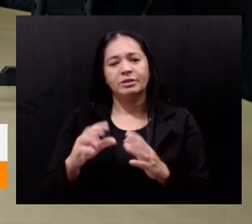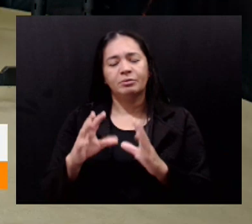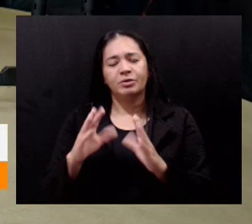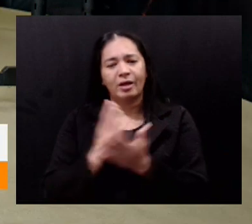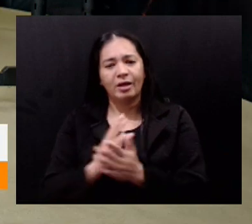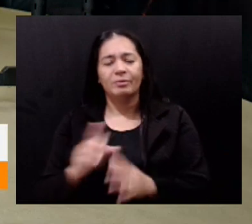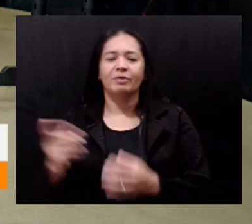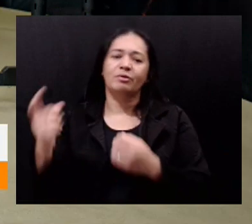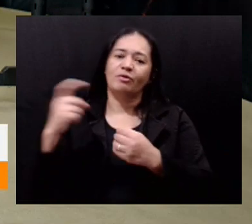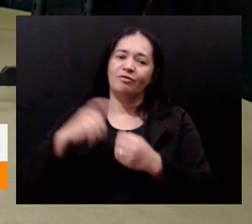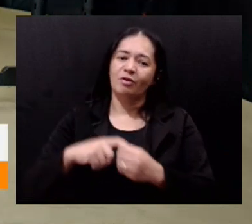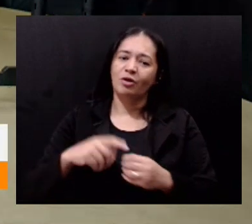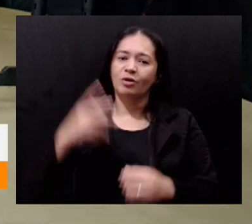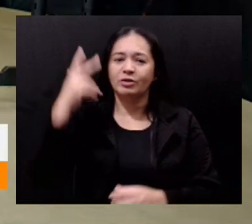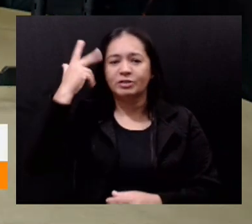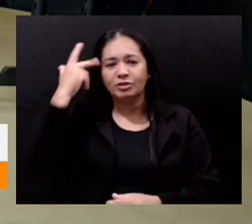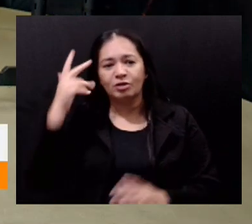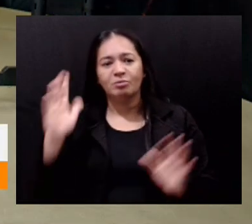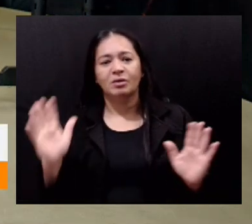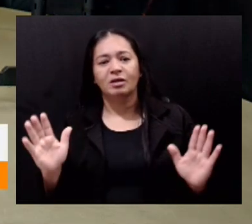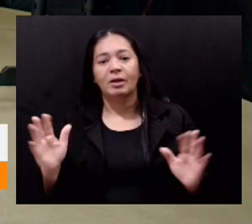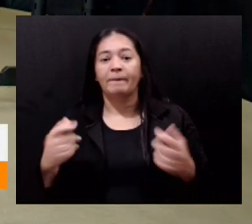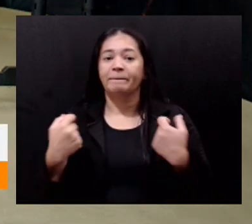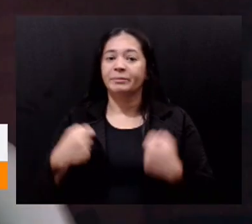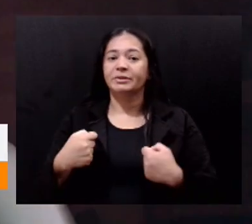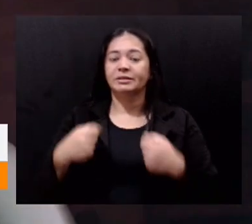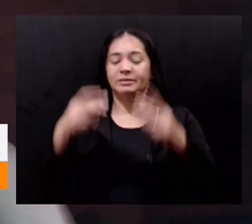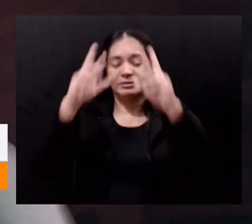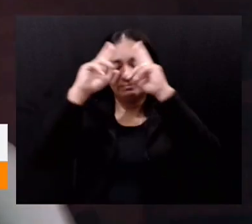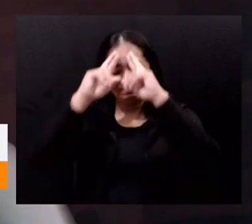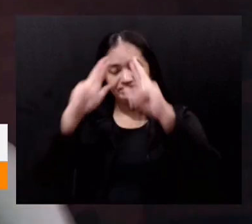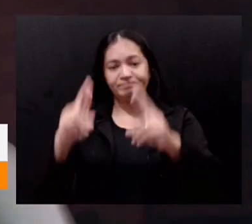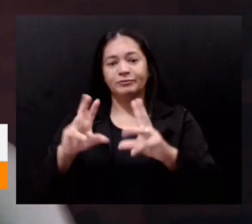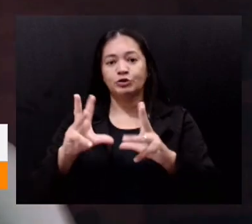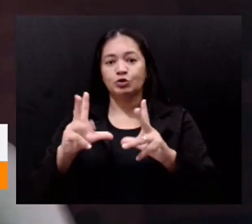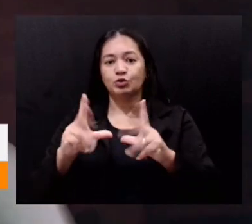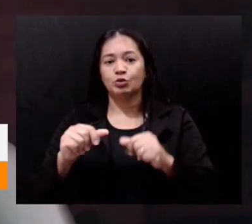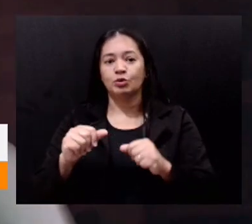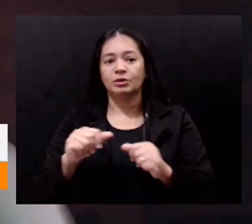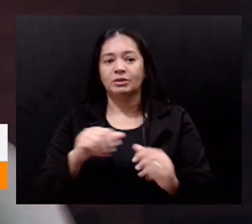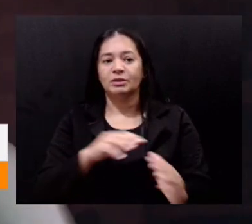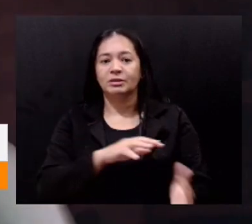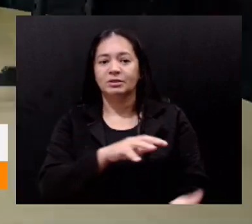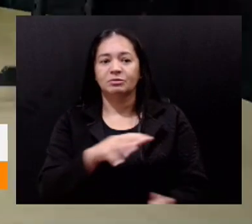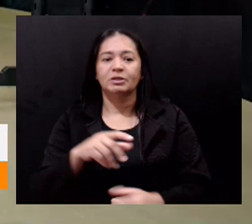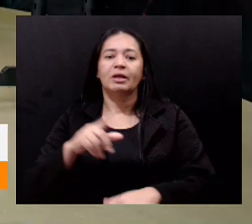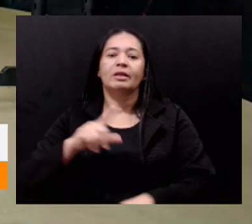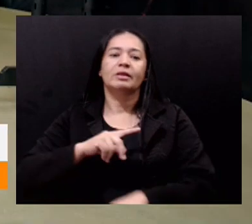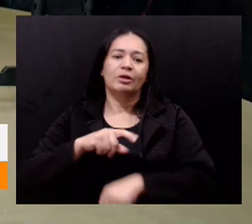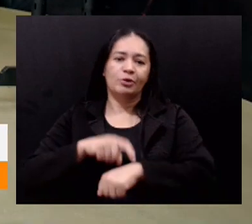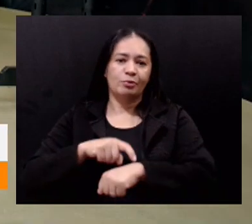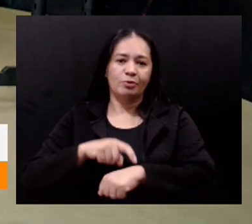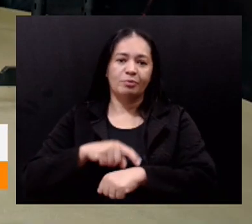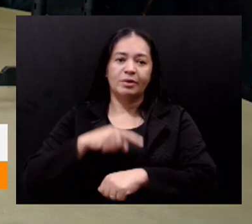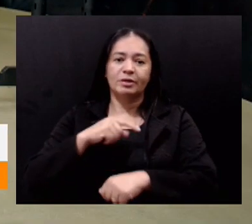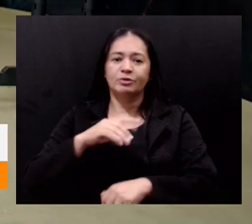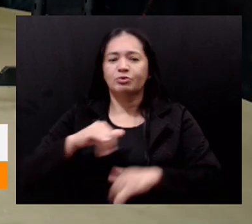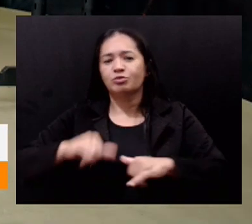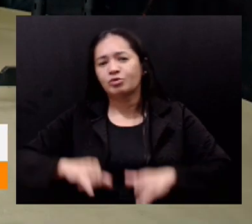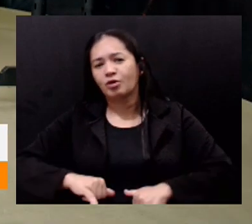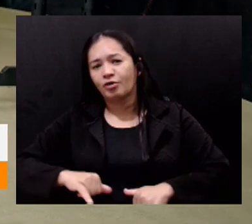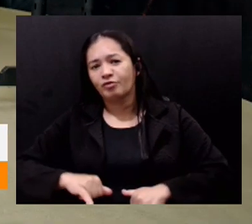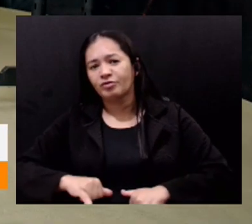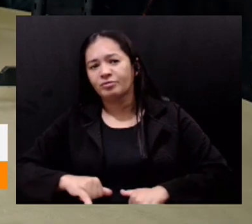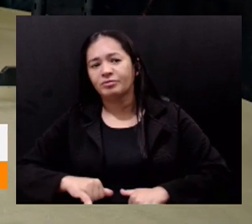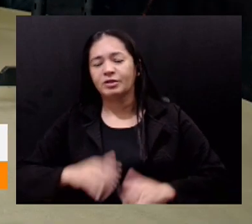normal, Ah, e a a gente tem que amizade já... respeitar as pessoas, né? Todo mundo Uhum. tem os seus momentos, todo As mundo tem as suas suas fases. dores, As Sim. suas fases é. também. E Aham.